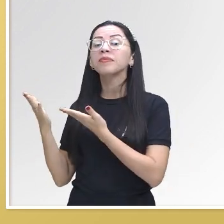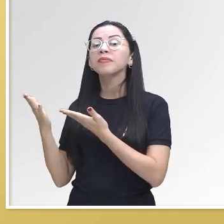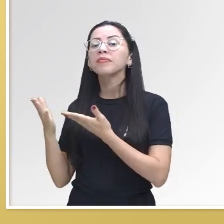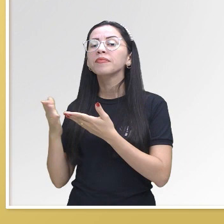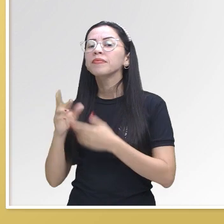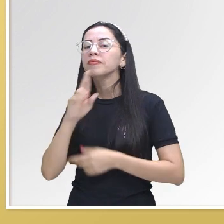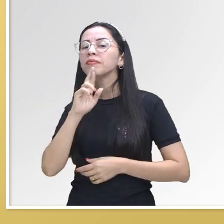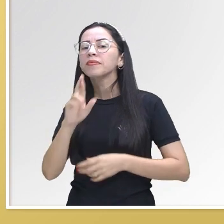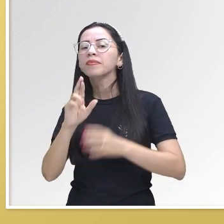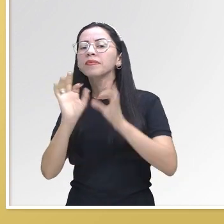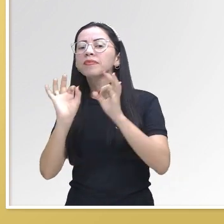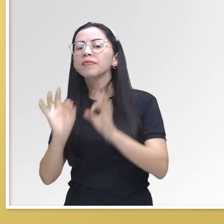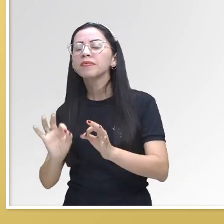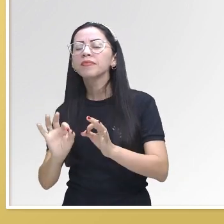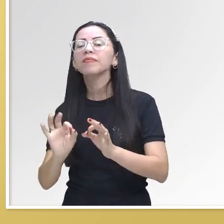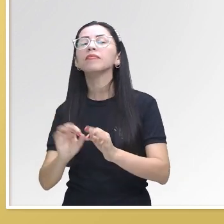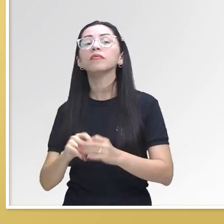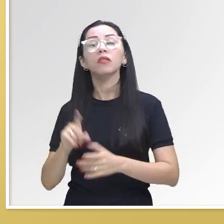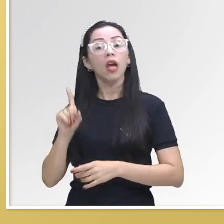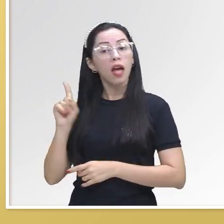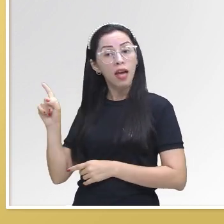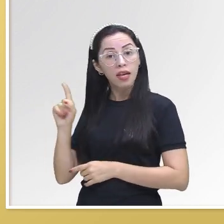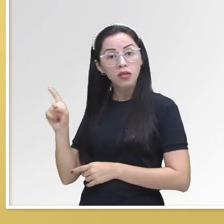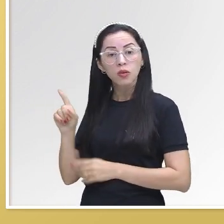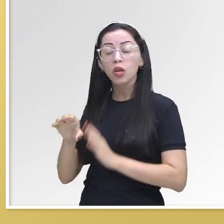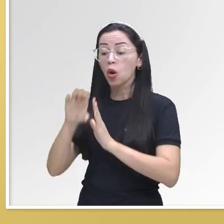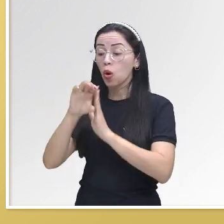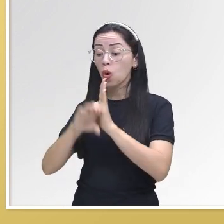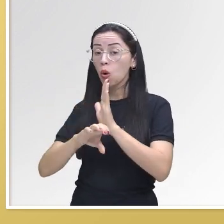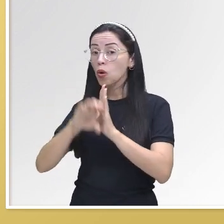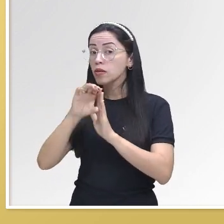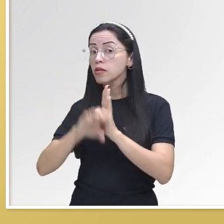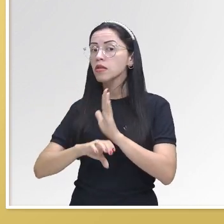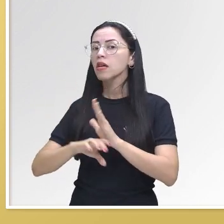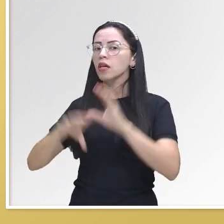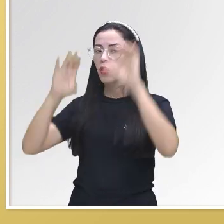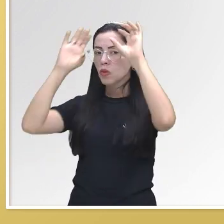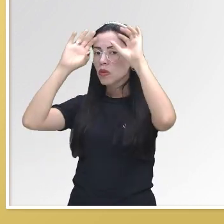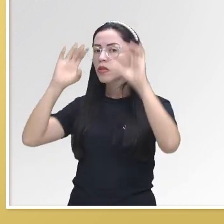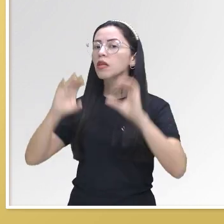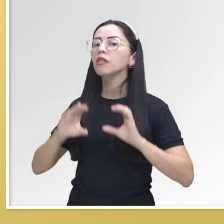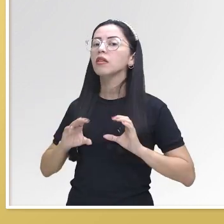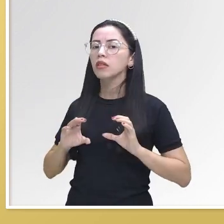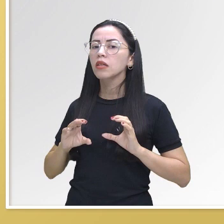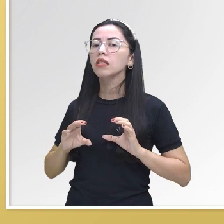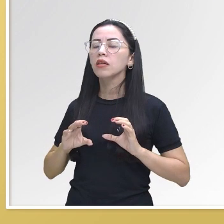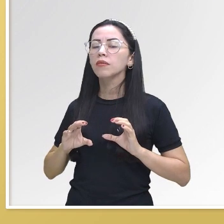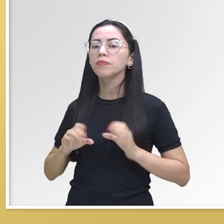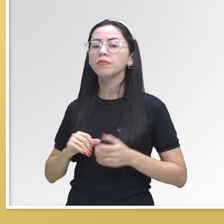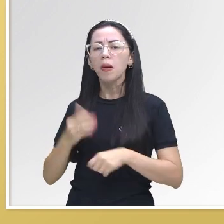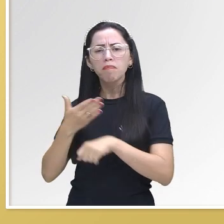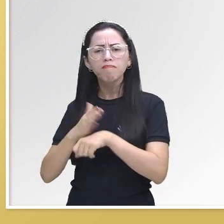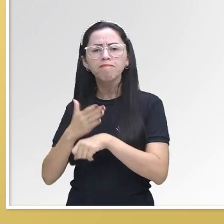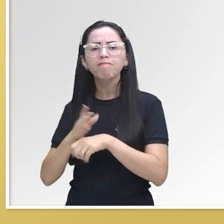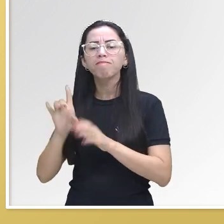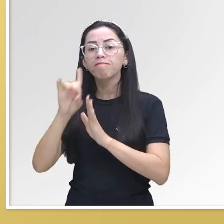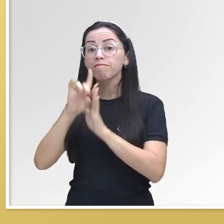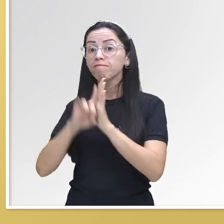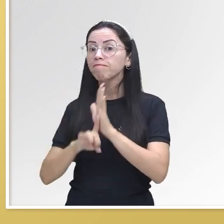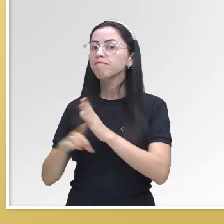Acertamos! Exatamente isso, cidadania é praticar esses direitos e esses deveres. Vamos à questão